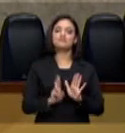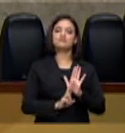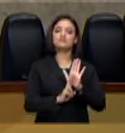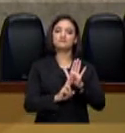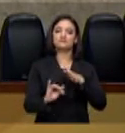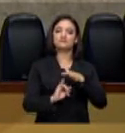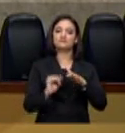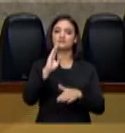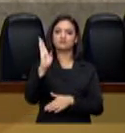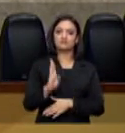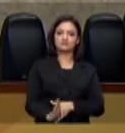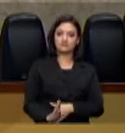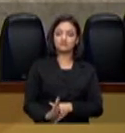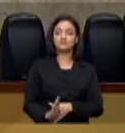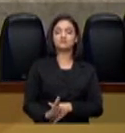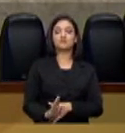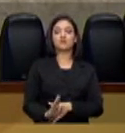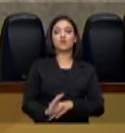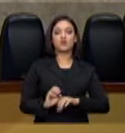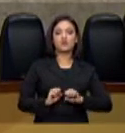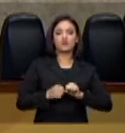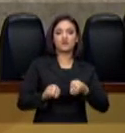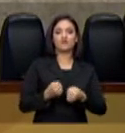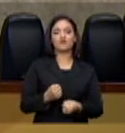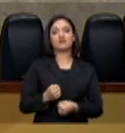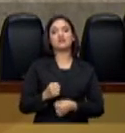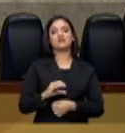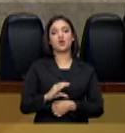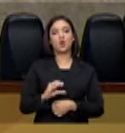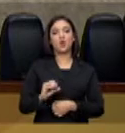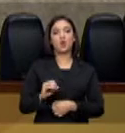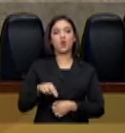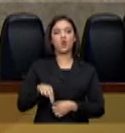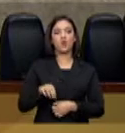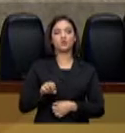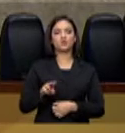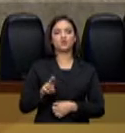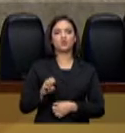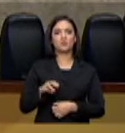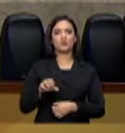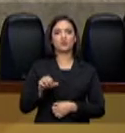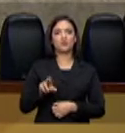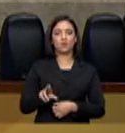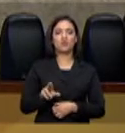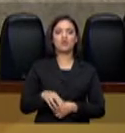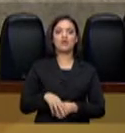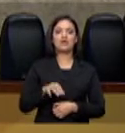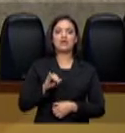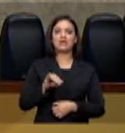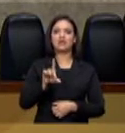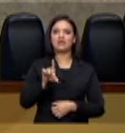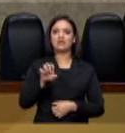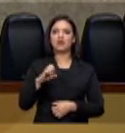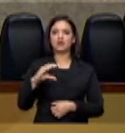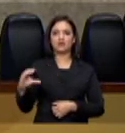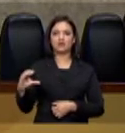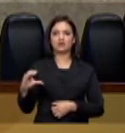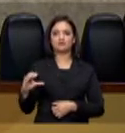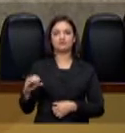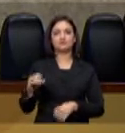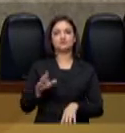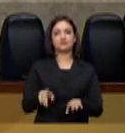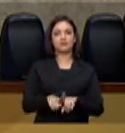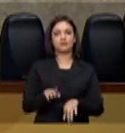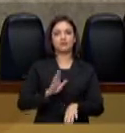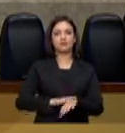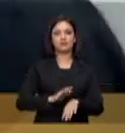de Defesa do Consumidor, IDEC, doutor Walter José Fayad de Moura, também pelo tempo regimental de 6 minutos.